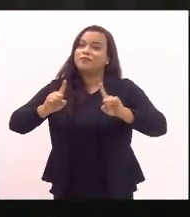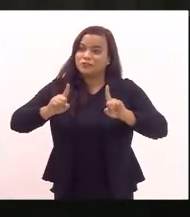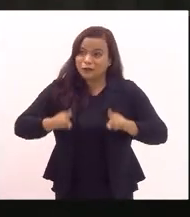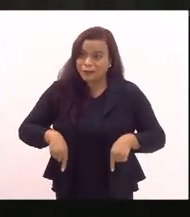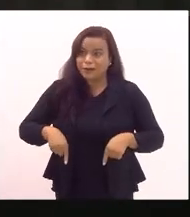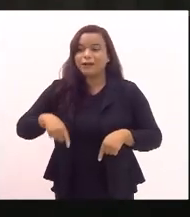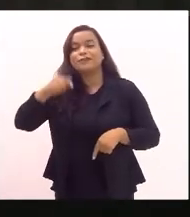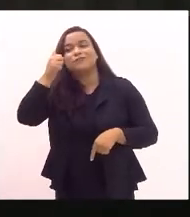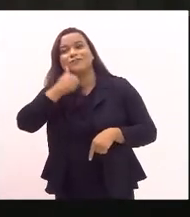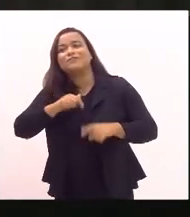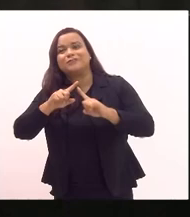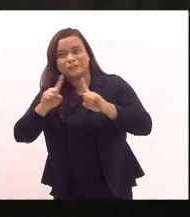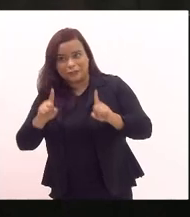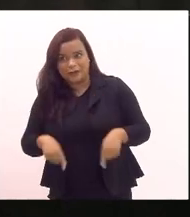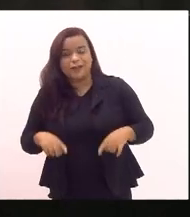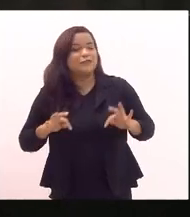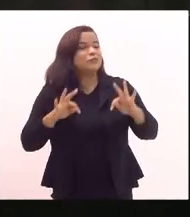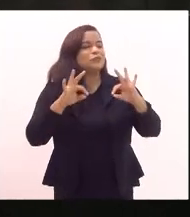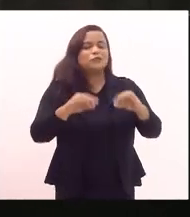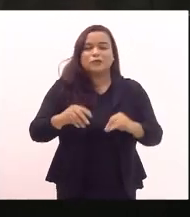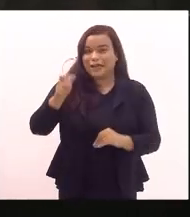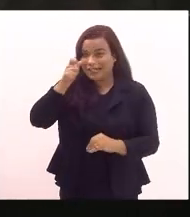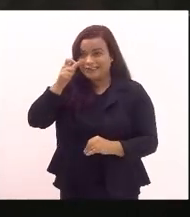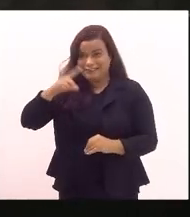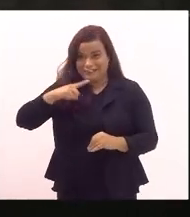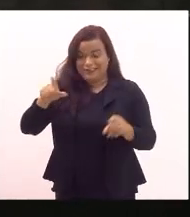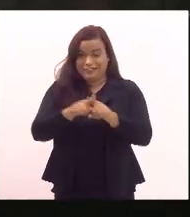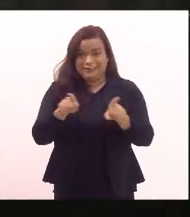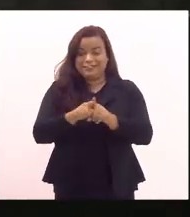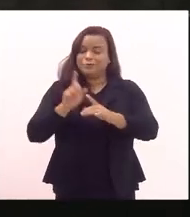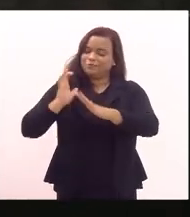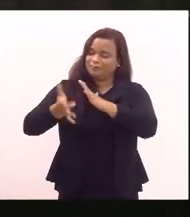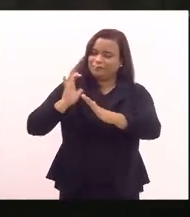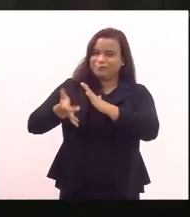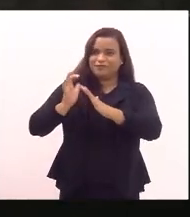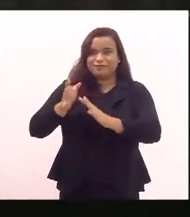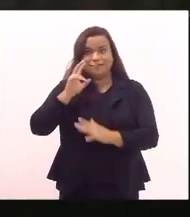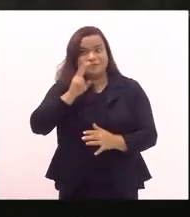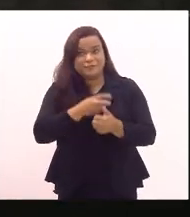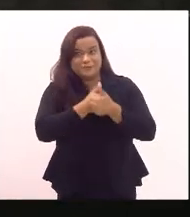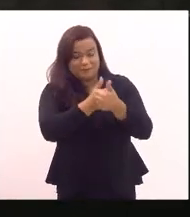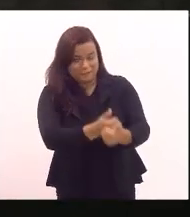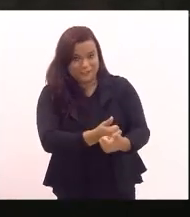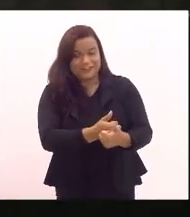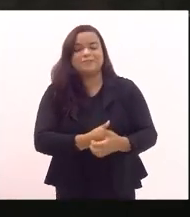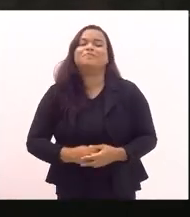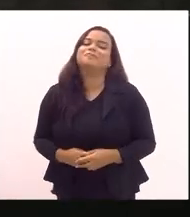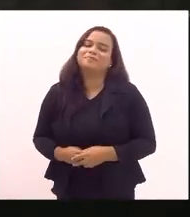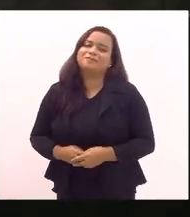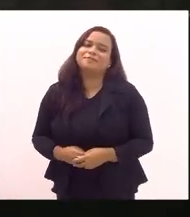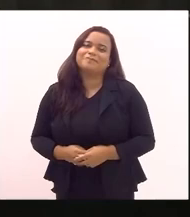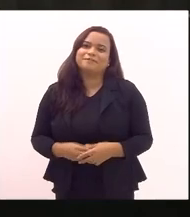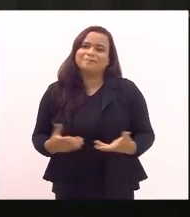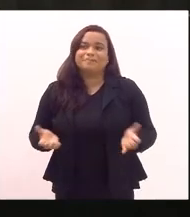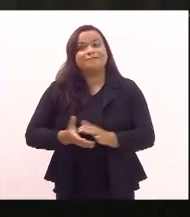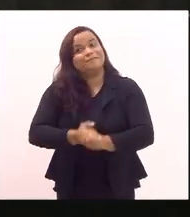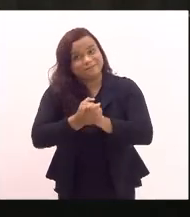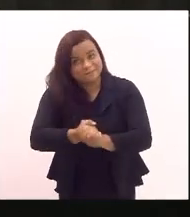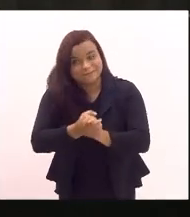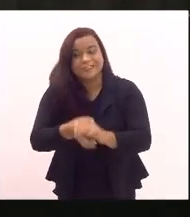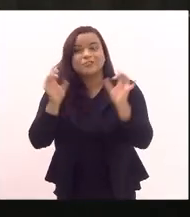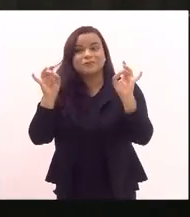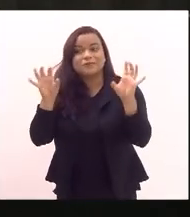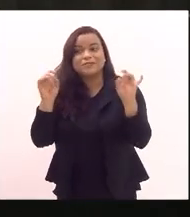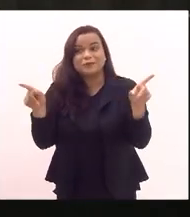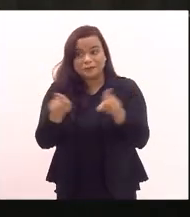e funcionárias quem nos assiste também pelas redes sociais quero fazer uma saudação